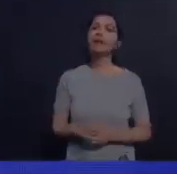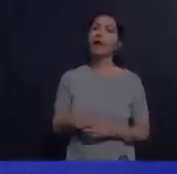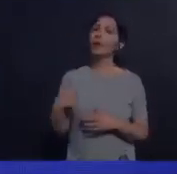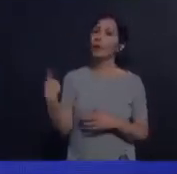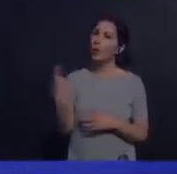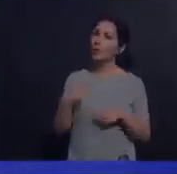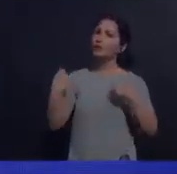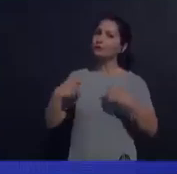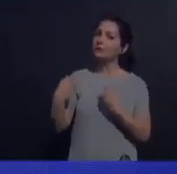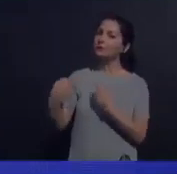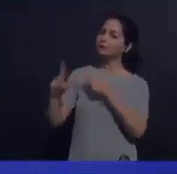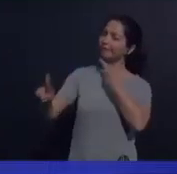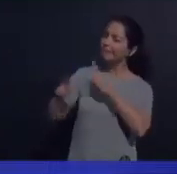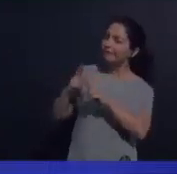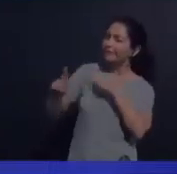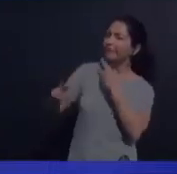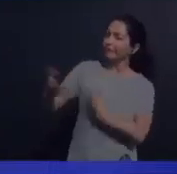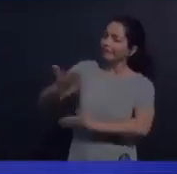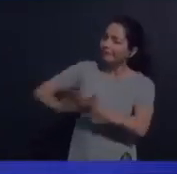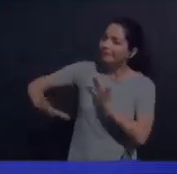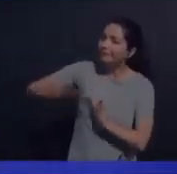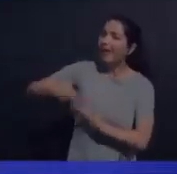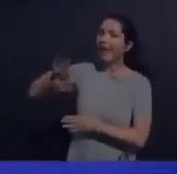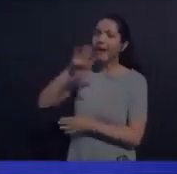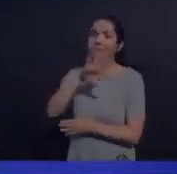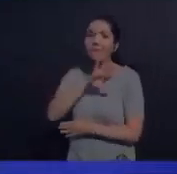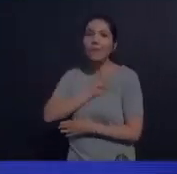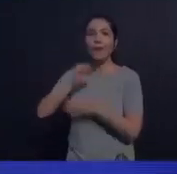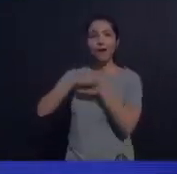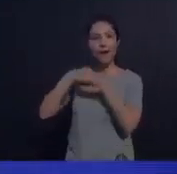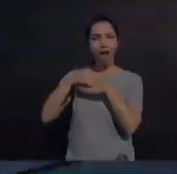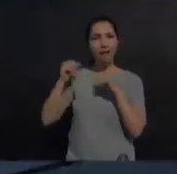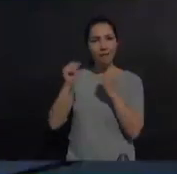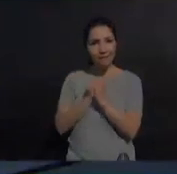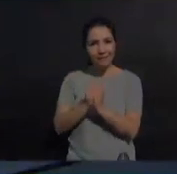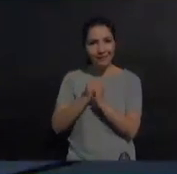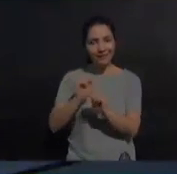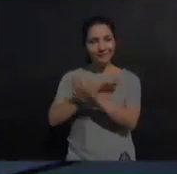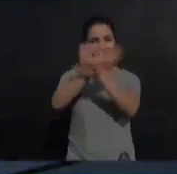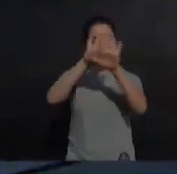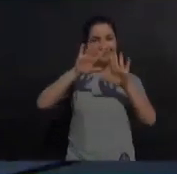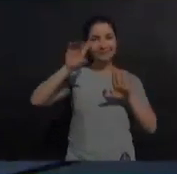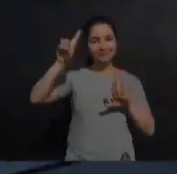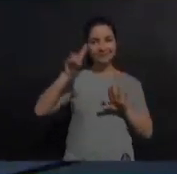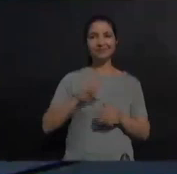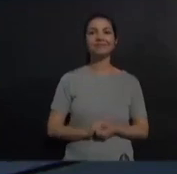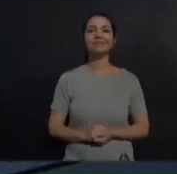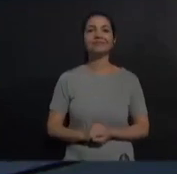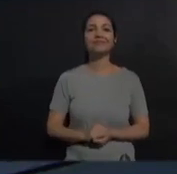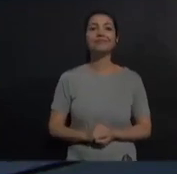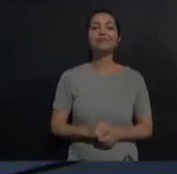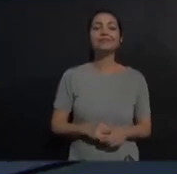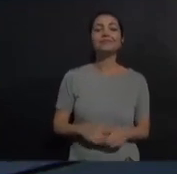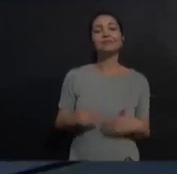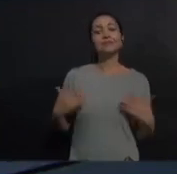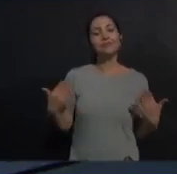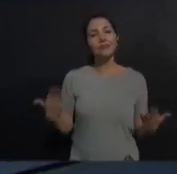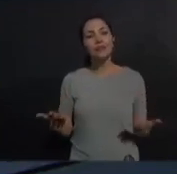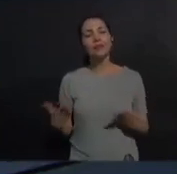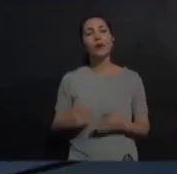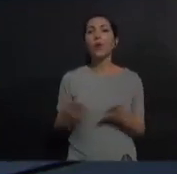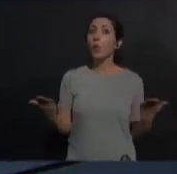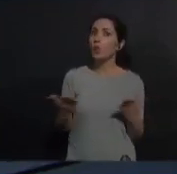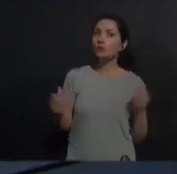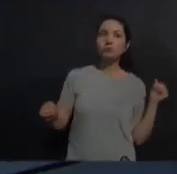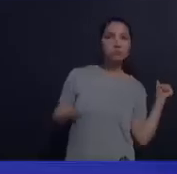tratar um ao outro com amor e carinho amém glória a deus a mera isso mesmo então gente hoje